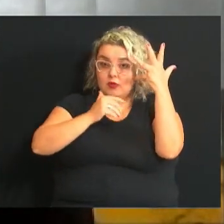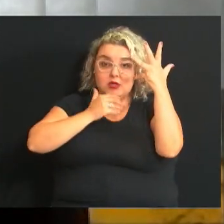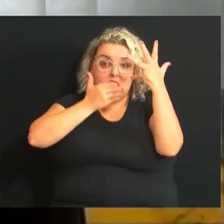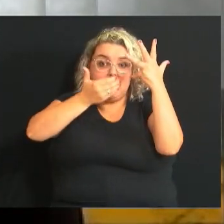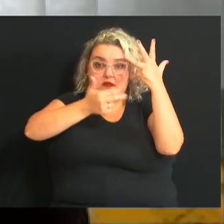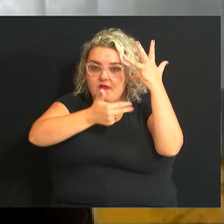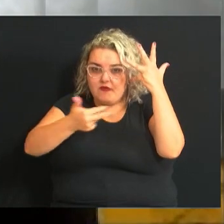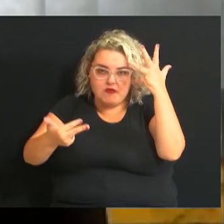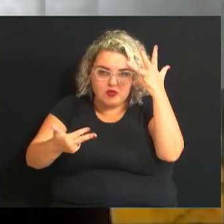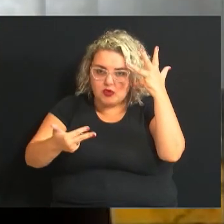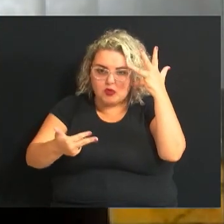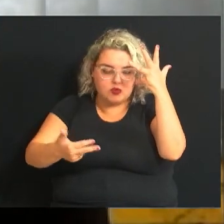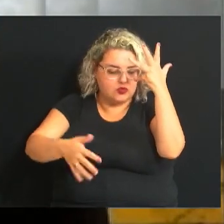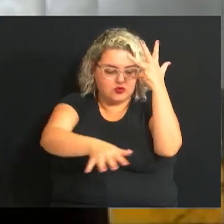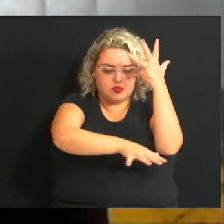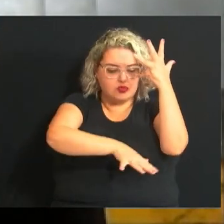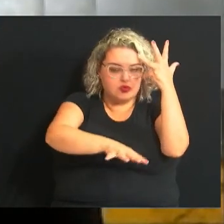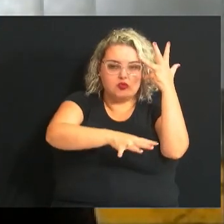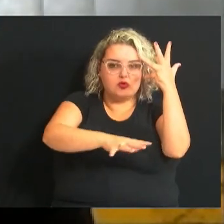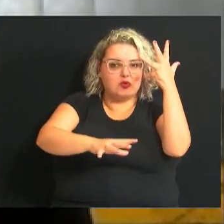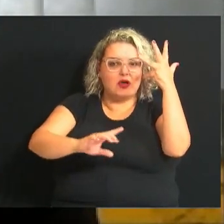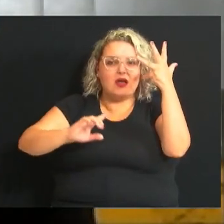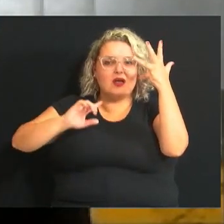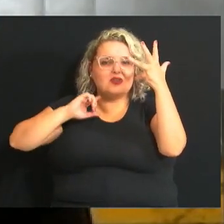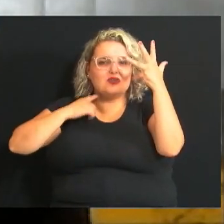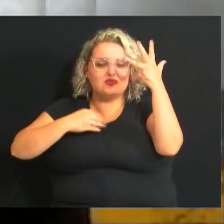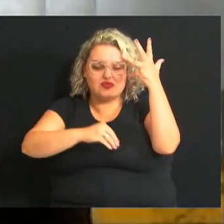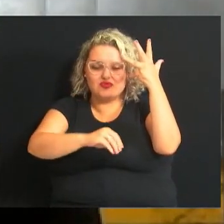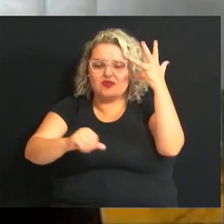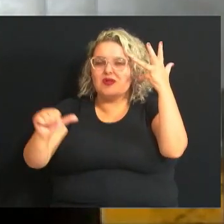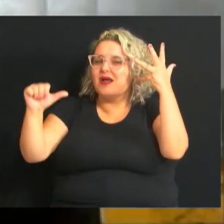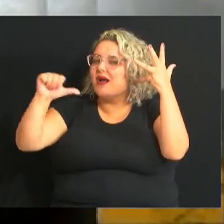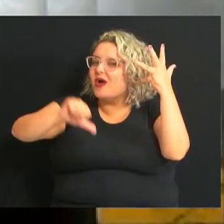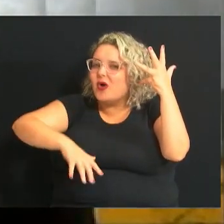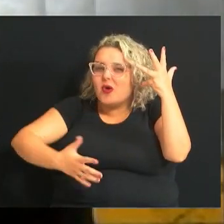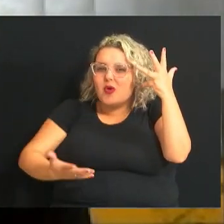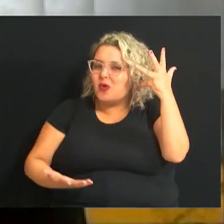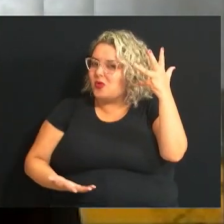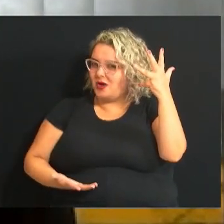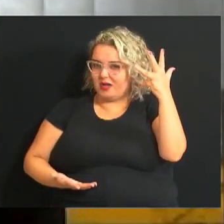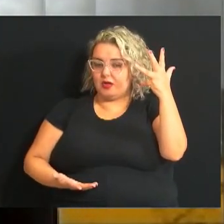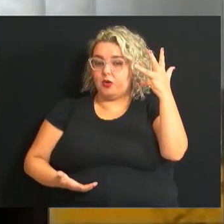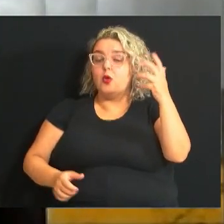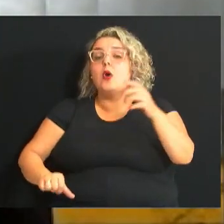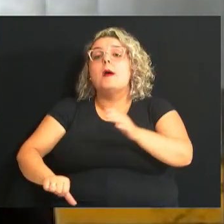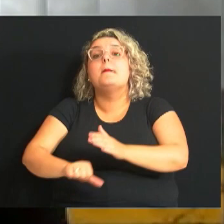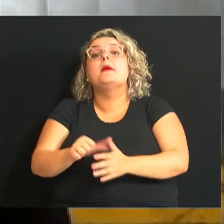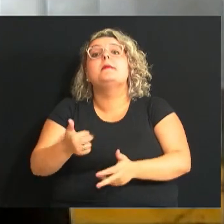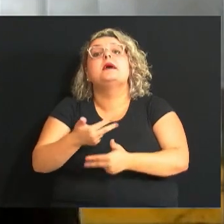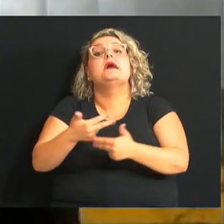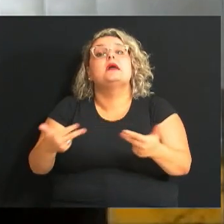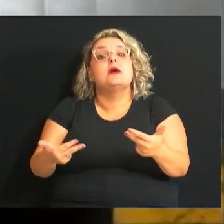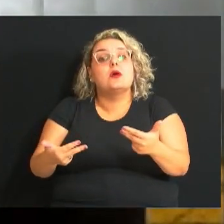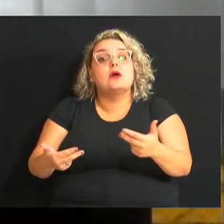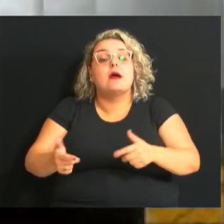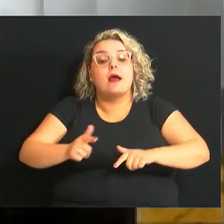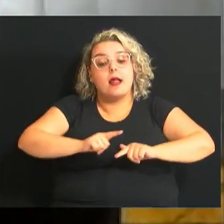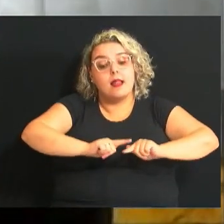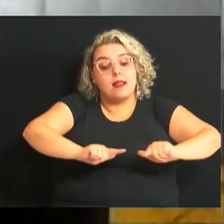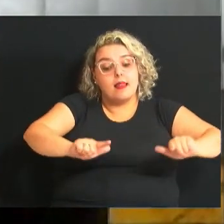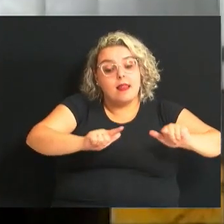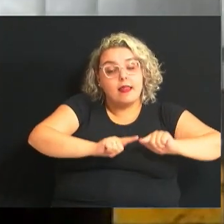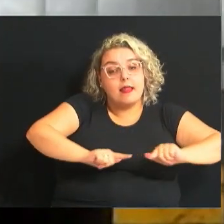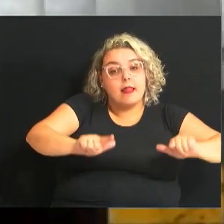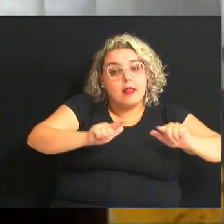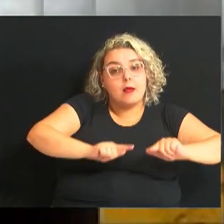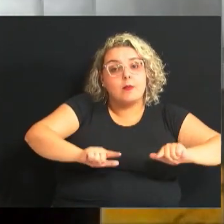num terreno sujo, num terreno que está poluído. O primeiro passo é você limpar o seu terreno para depois você plantar a